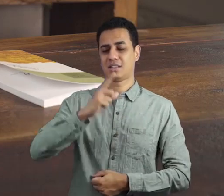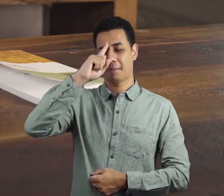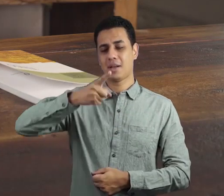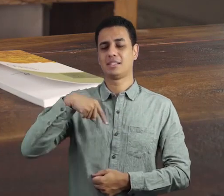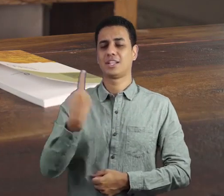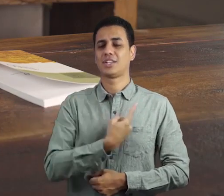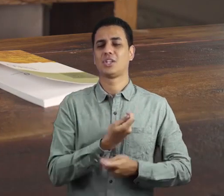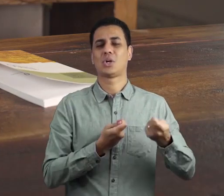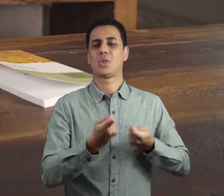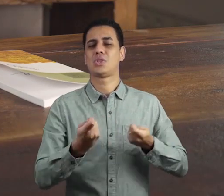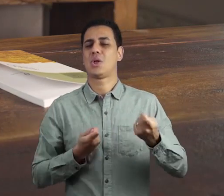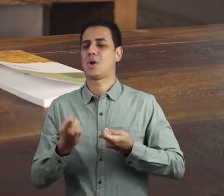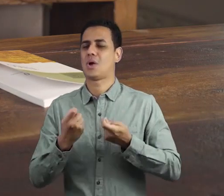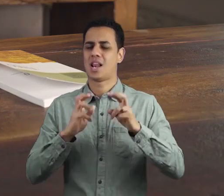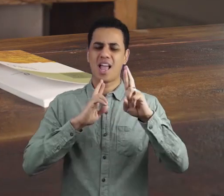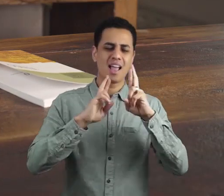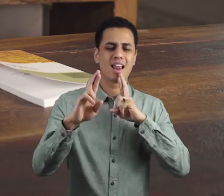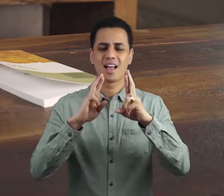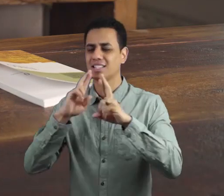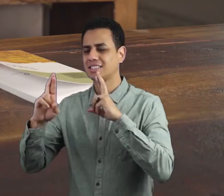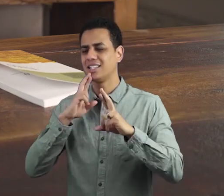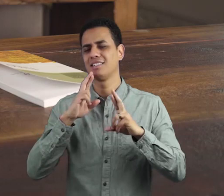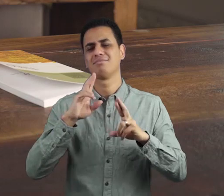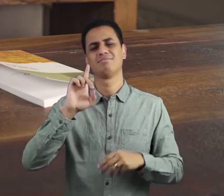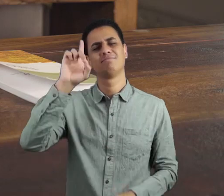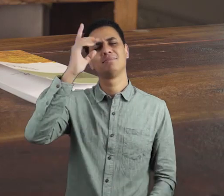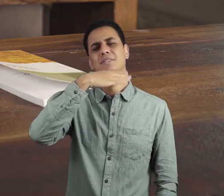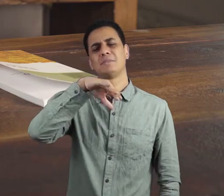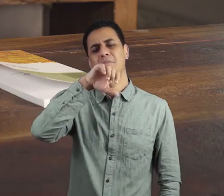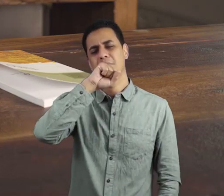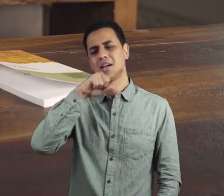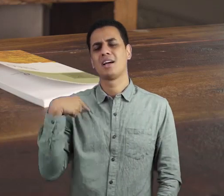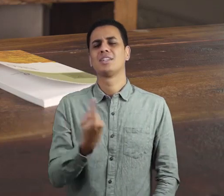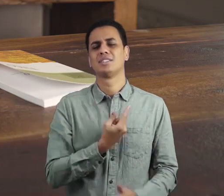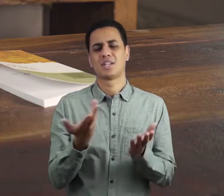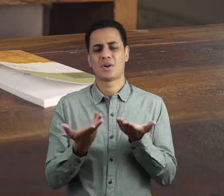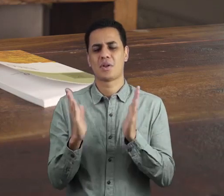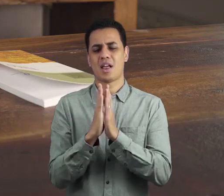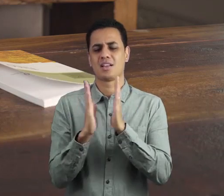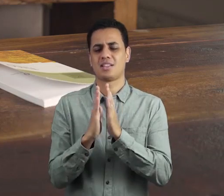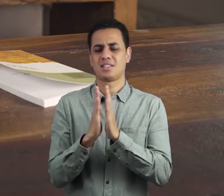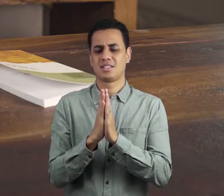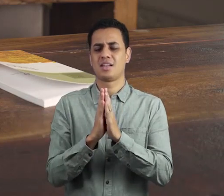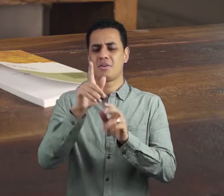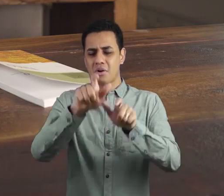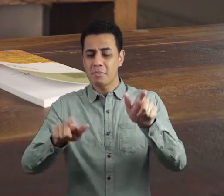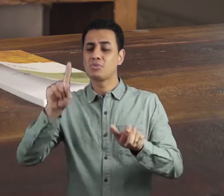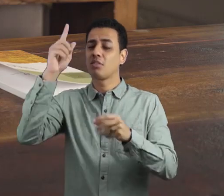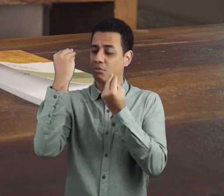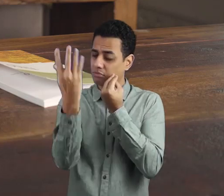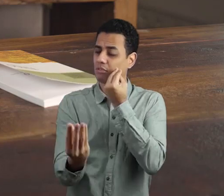Senhor, ensina-nos a lidar com o dinheiro como nosso servo, nosso escravo, e não